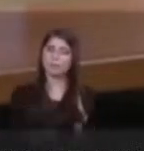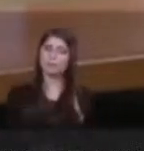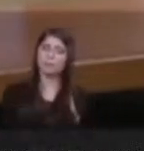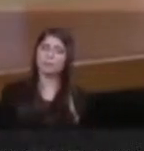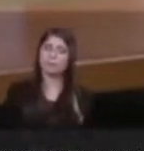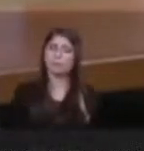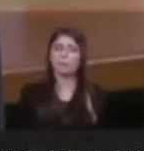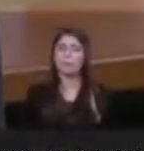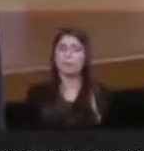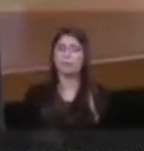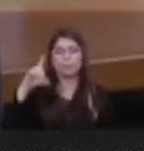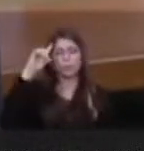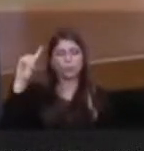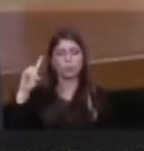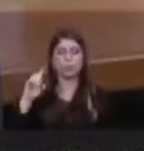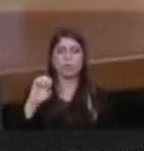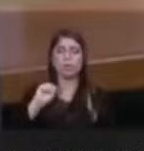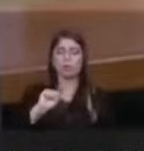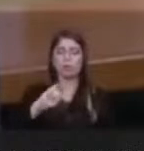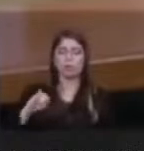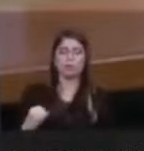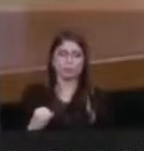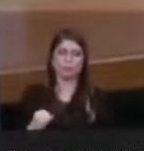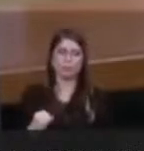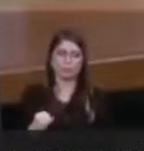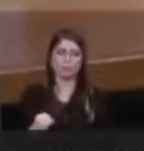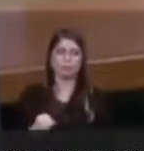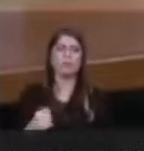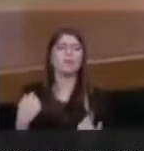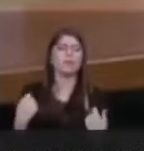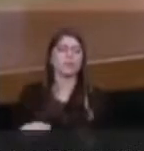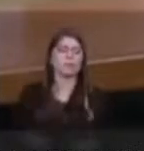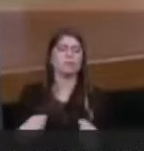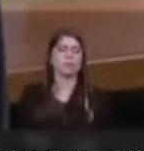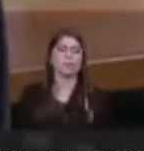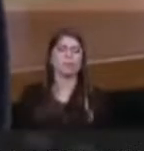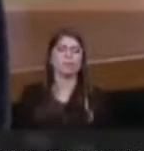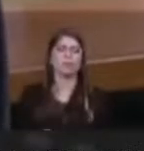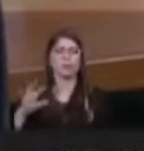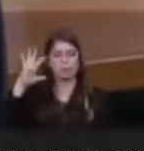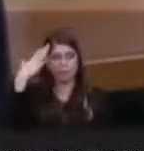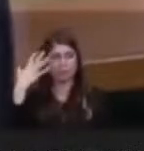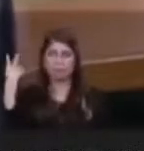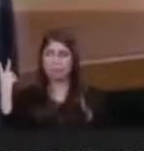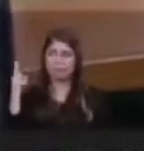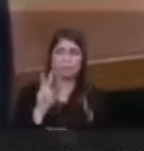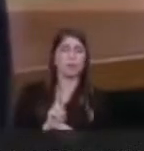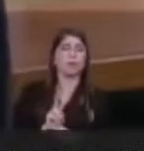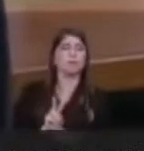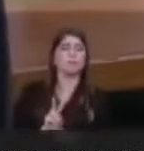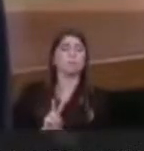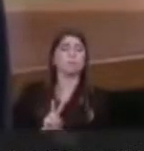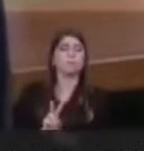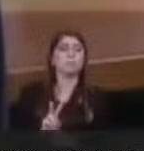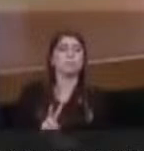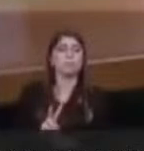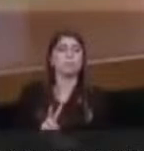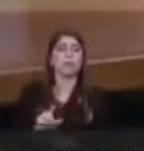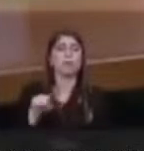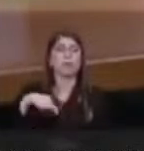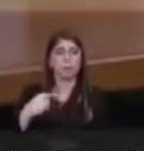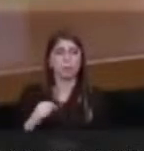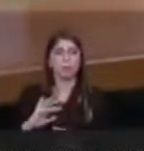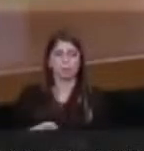no dia 8 de janeiro, também onde houve necessidade de decisões liminares, referendadas sempre